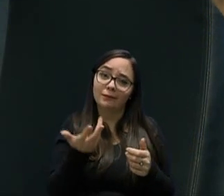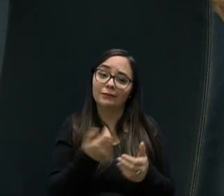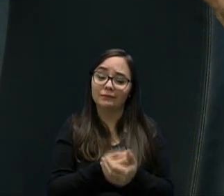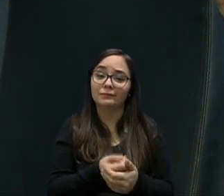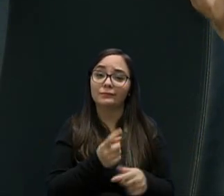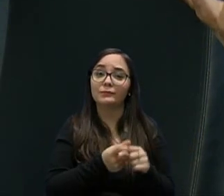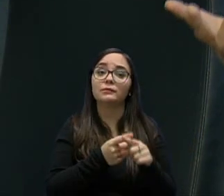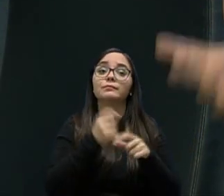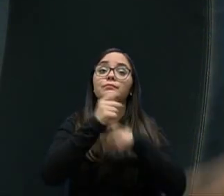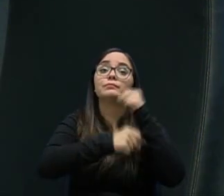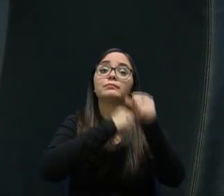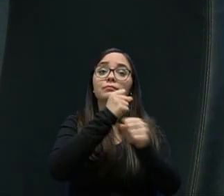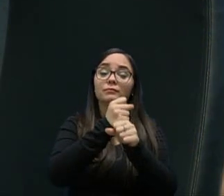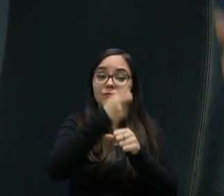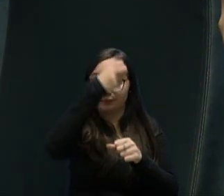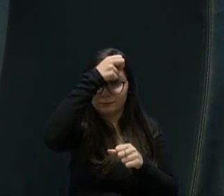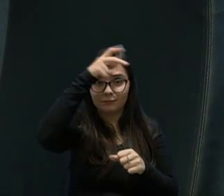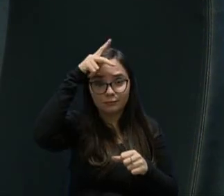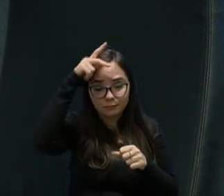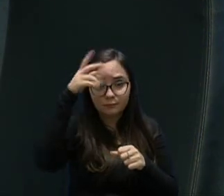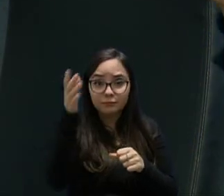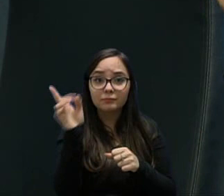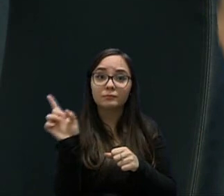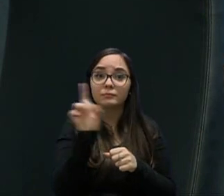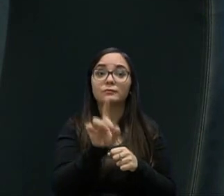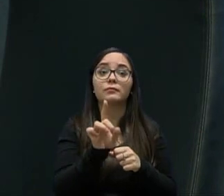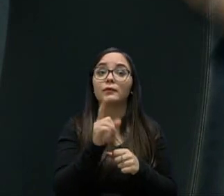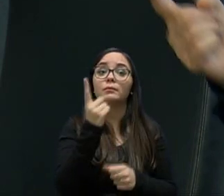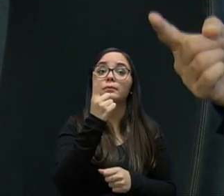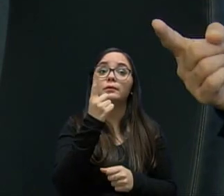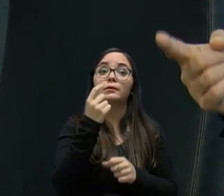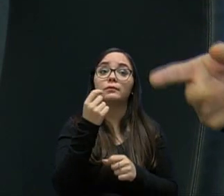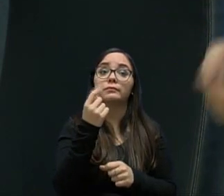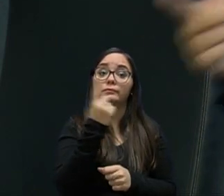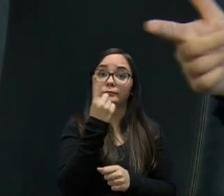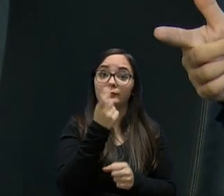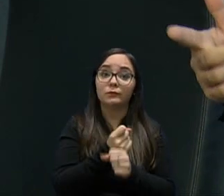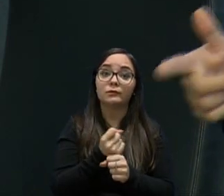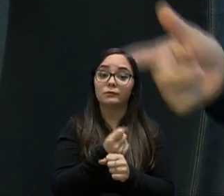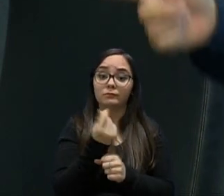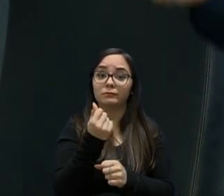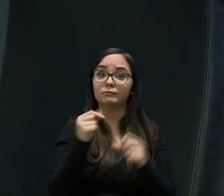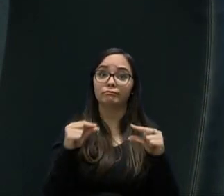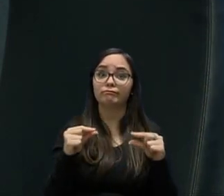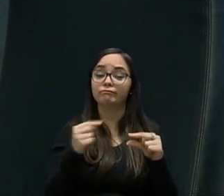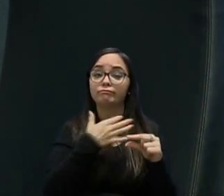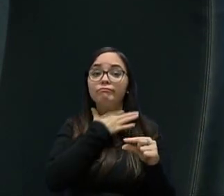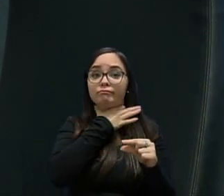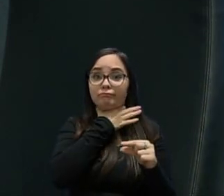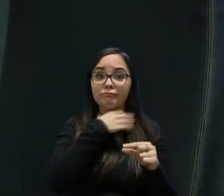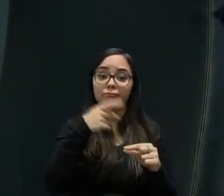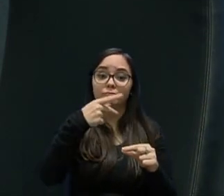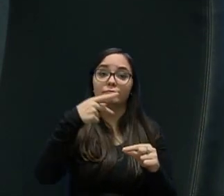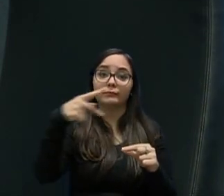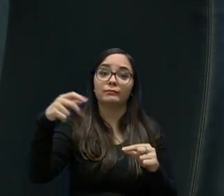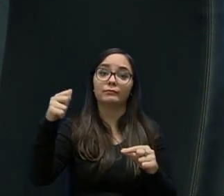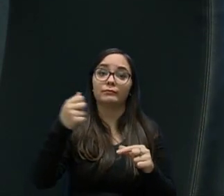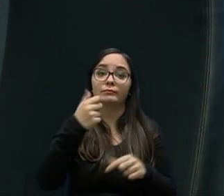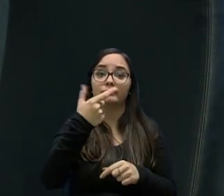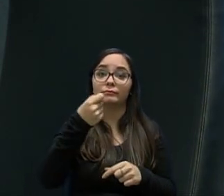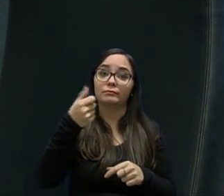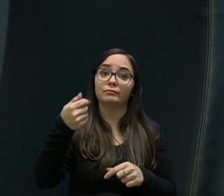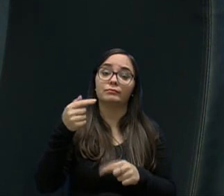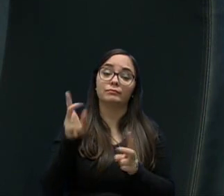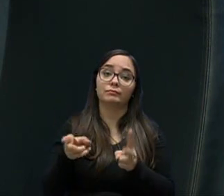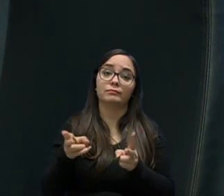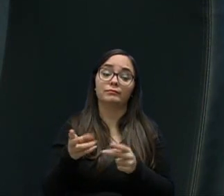o próximo executivo do ano que vem ele vai está amarrado no primeiro ano sem dinheiro com ppa prevista 2017 então quando a